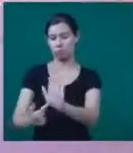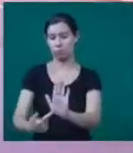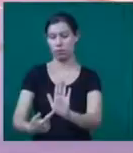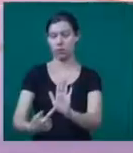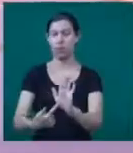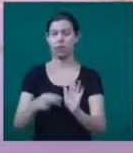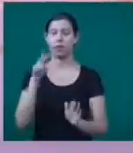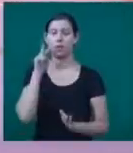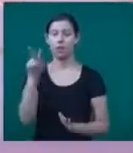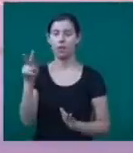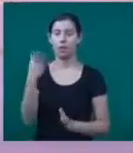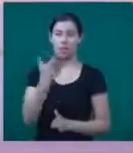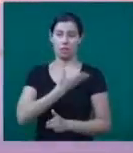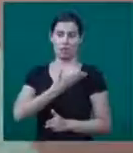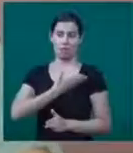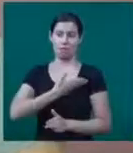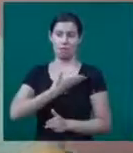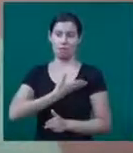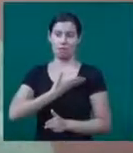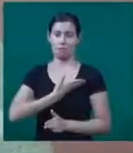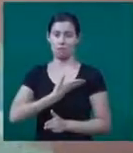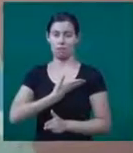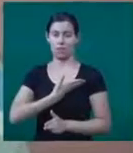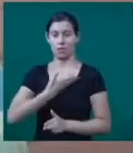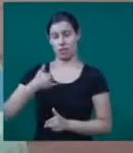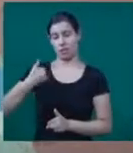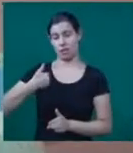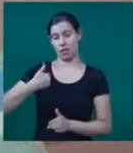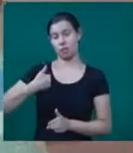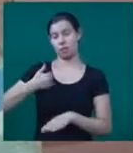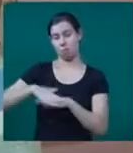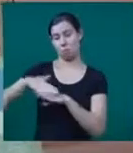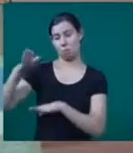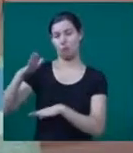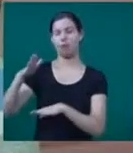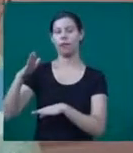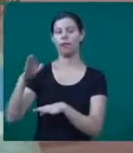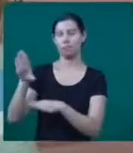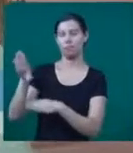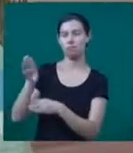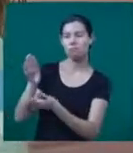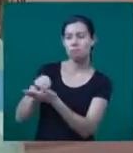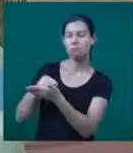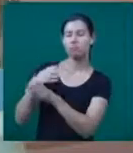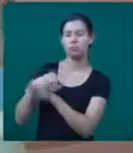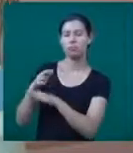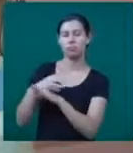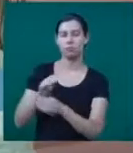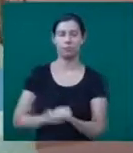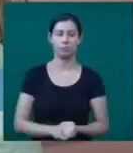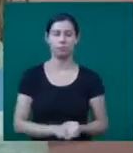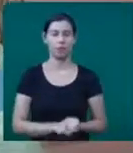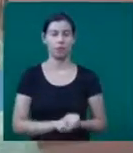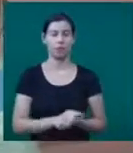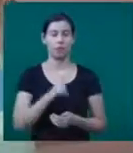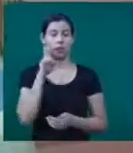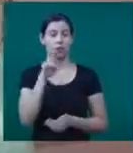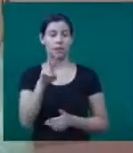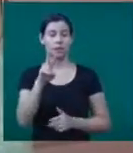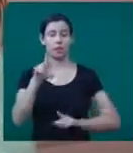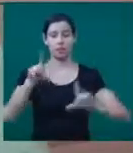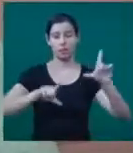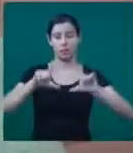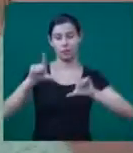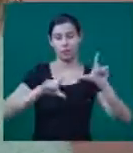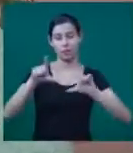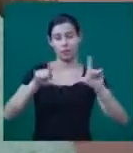o futuro. Mais ou menos nos meus 9 anos eu já vi elas fazendo as competições na televisão, aí era meu sonho crescendo dentro de mim, falando que eu queria ser